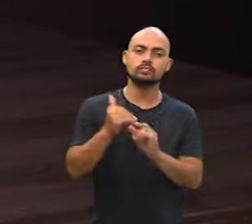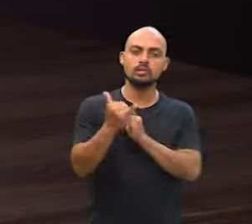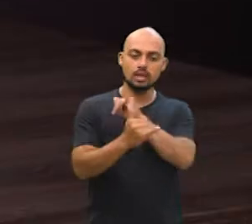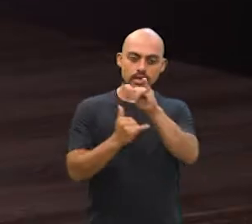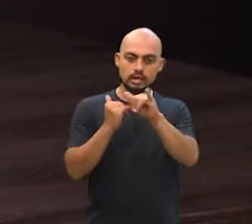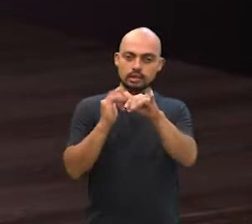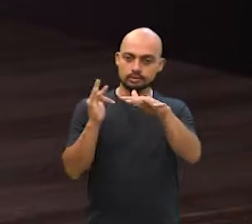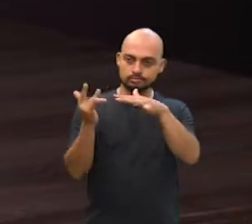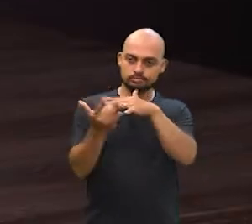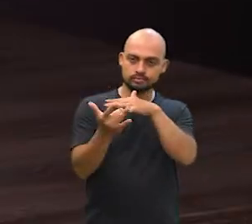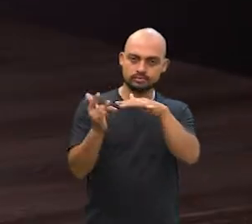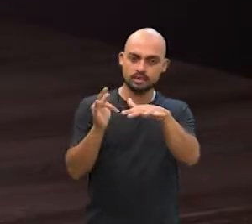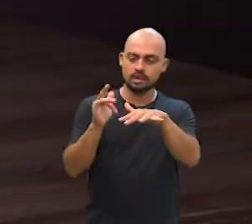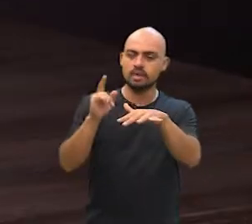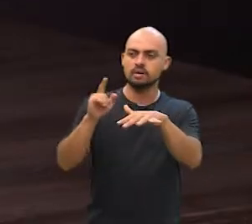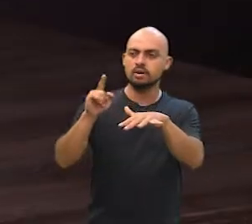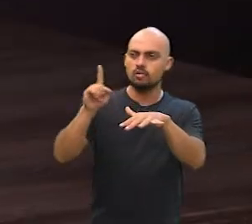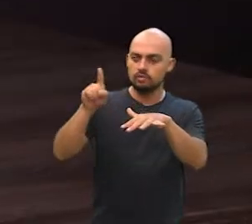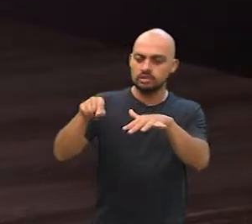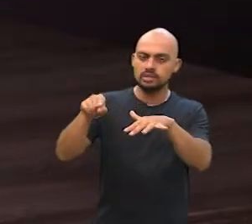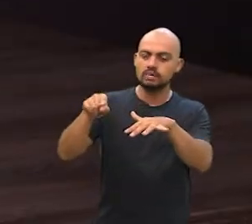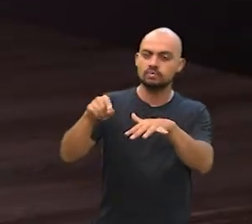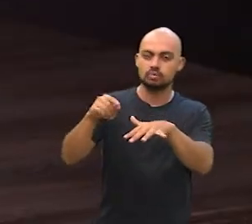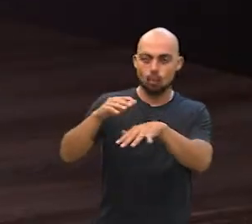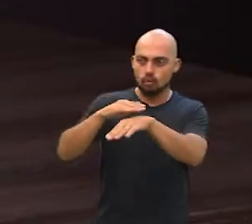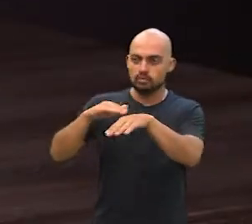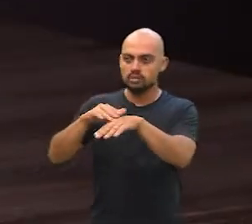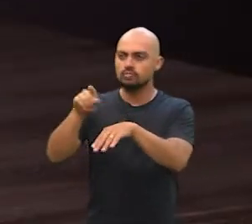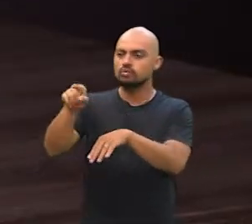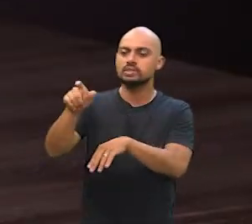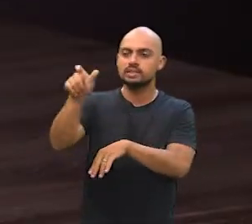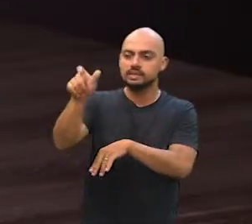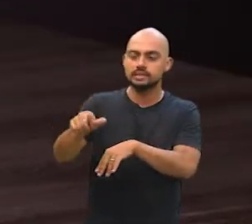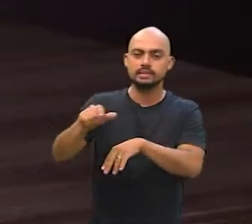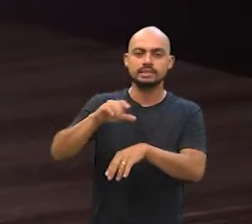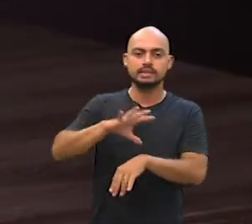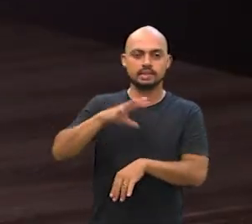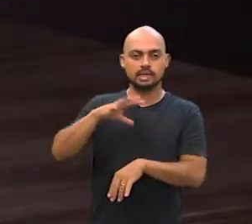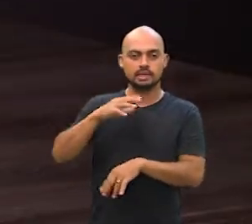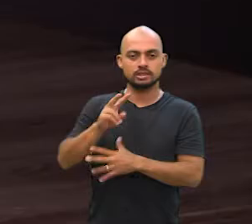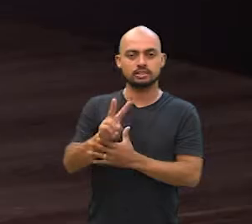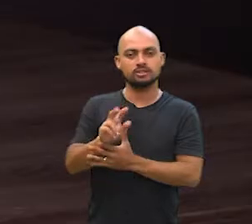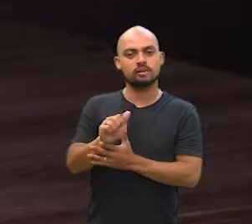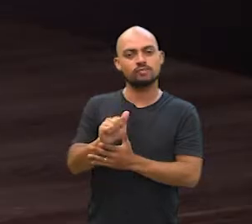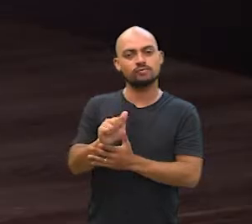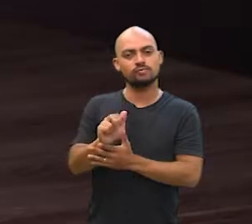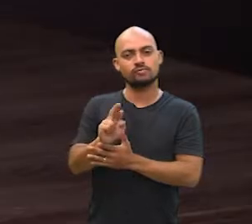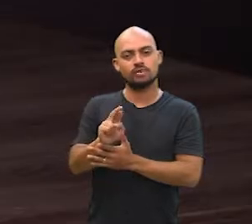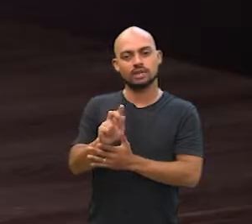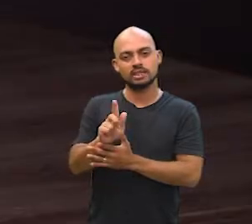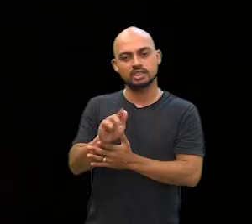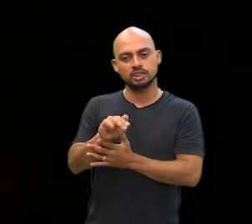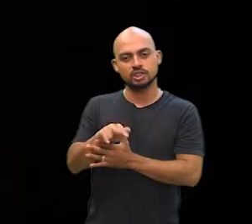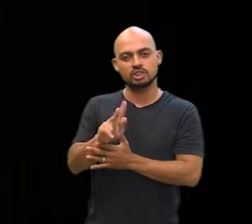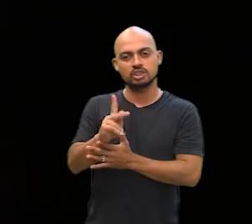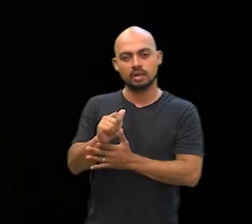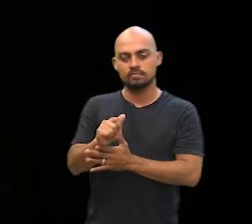apesar de você estar falando com a gente direto de Varginha, vocês têm essa ramificação pelo país